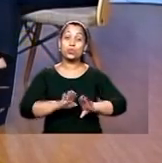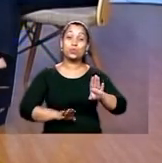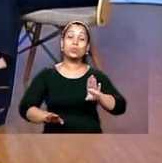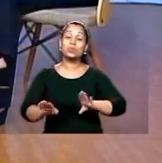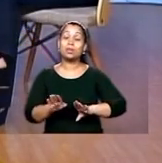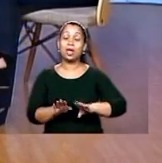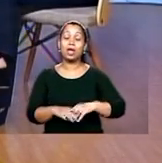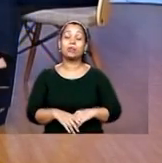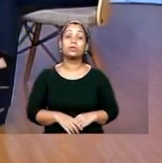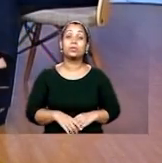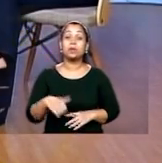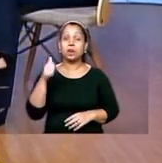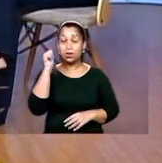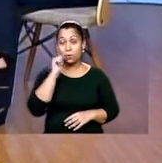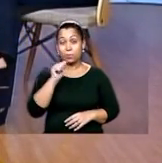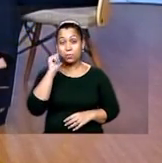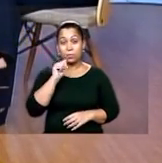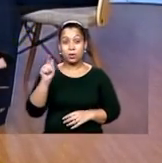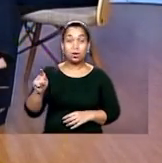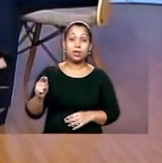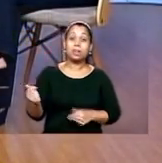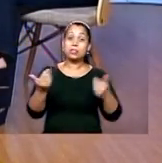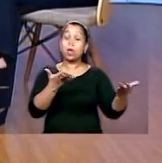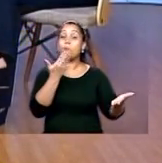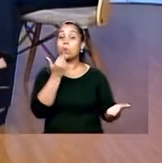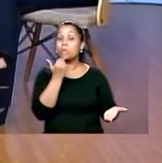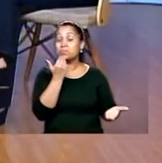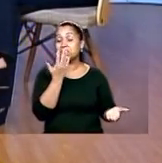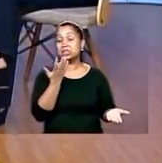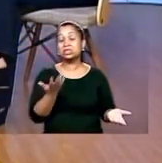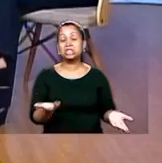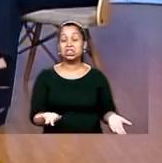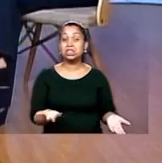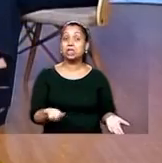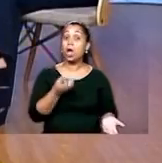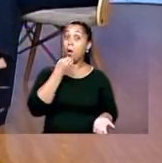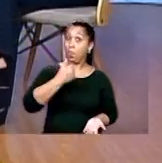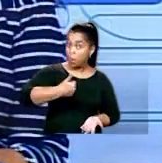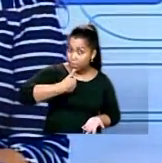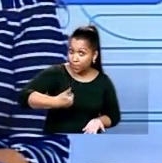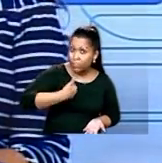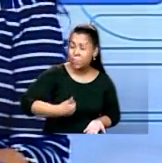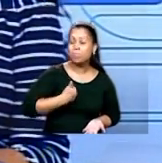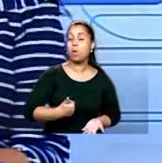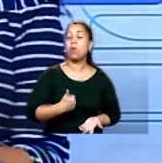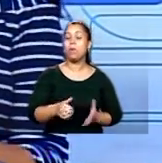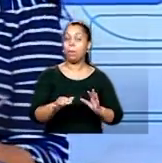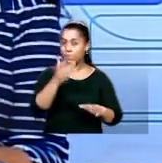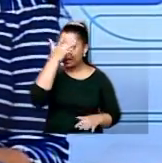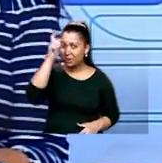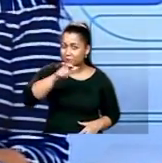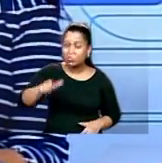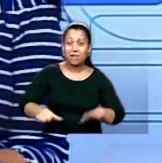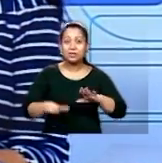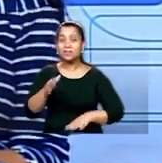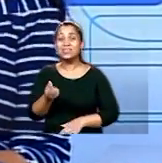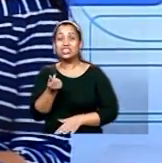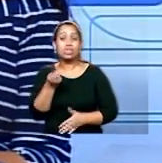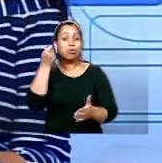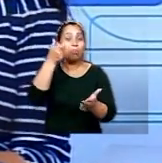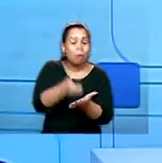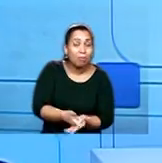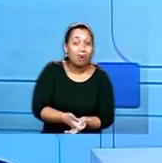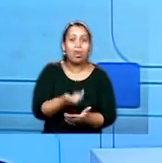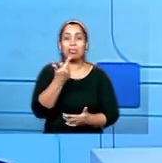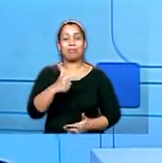Sara, que é nutricionista, existe o cuidado de oferecer um alimento de boa qualidade para essas pessoas que talvez não tenham a condição de